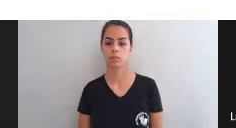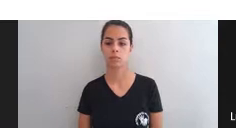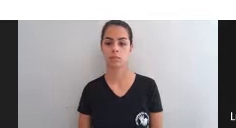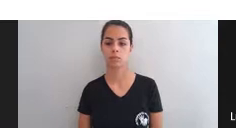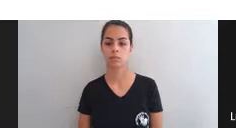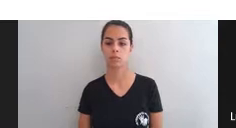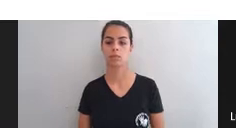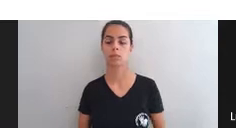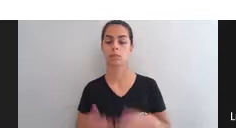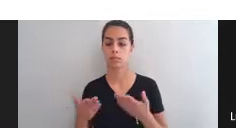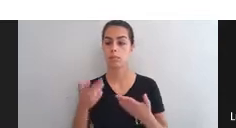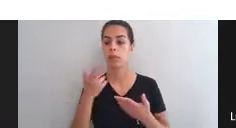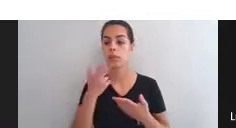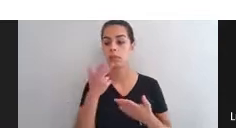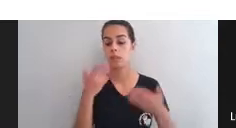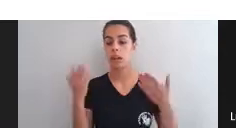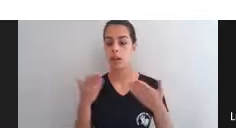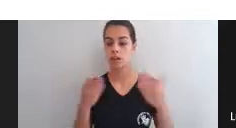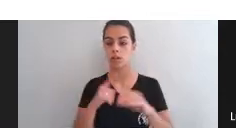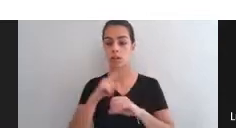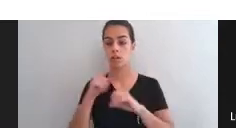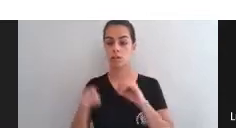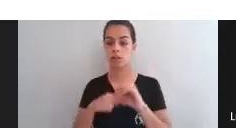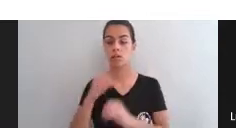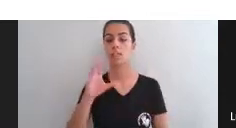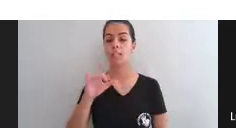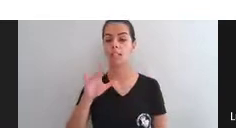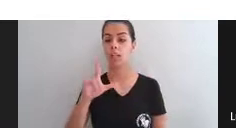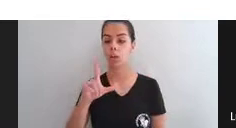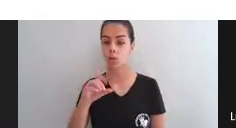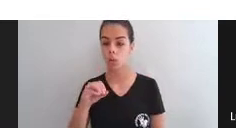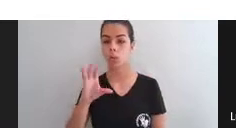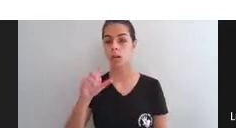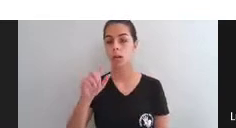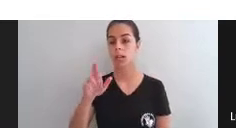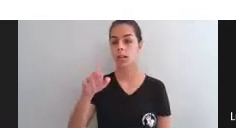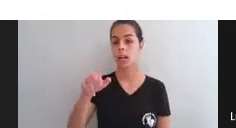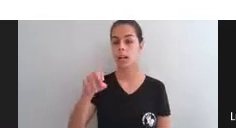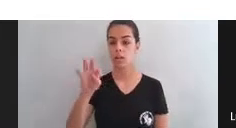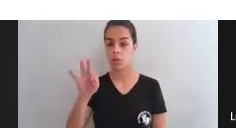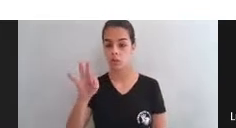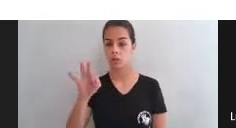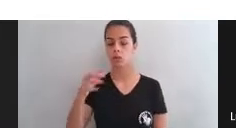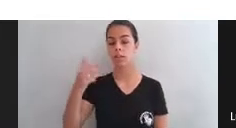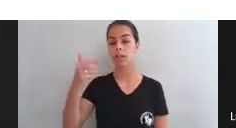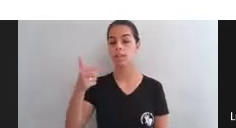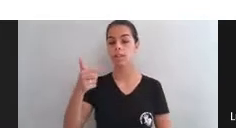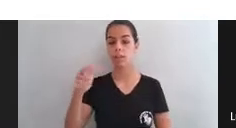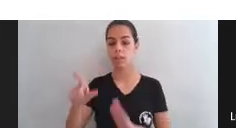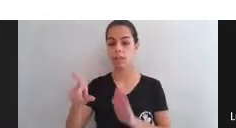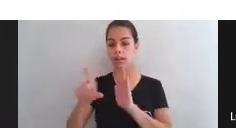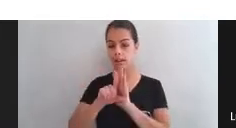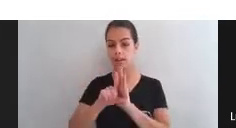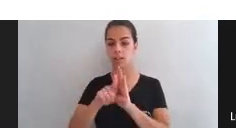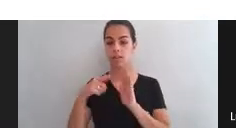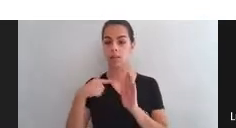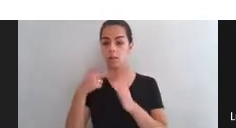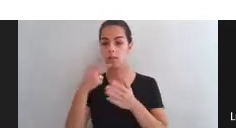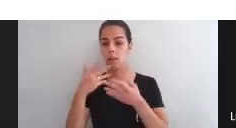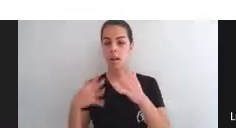é sobre o ciclo de Carnot e a segunda lei. Bem, visto que eu falei que o ciclo de Carnot é a